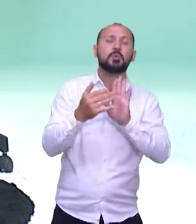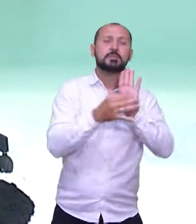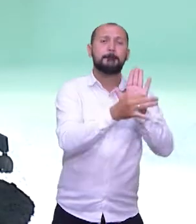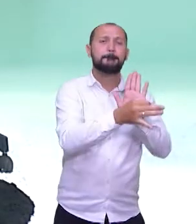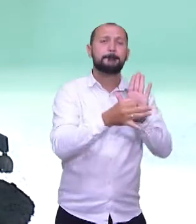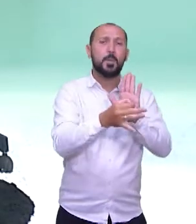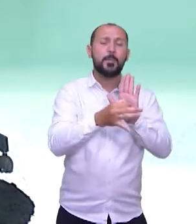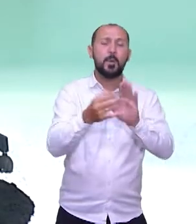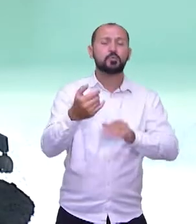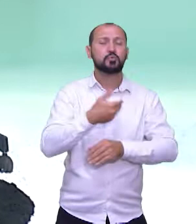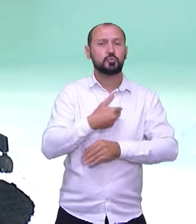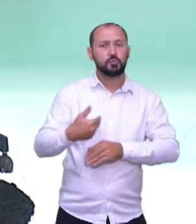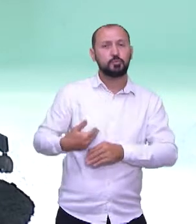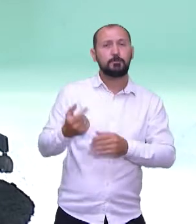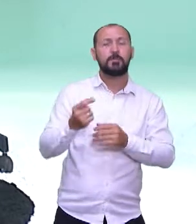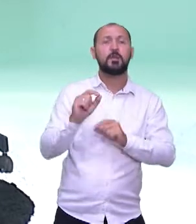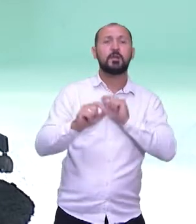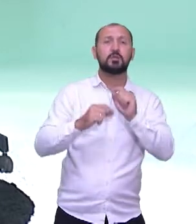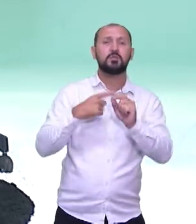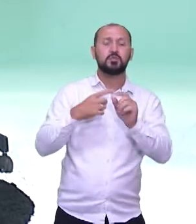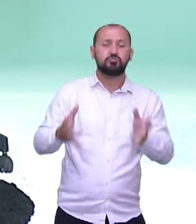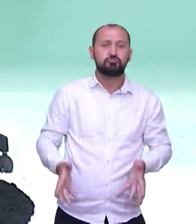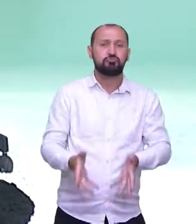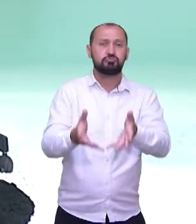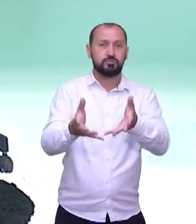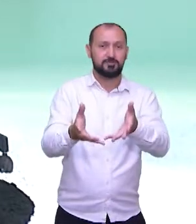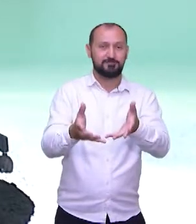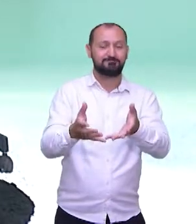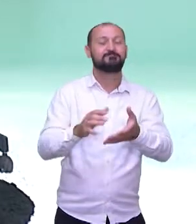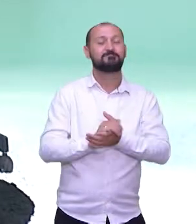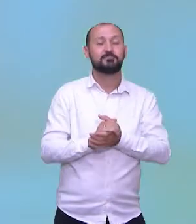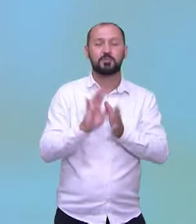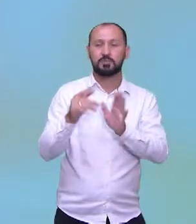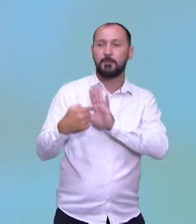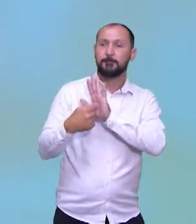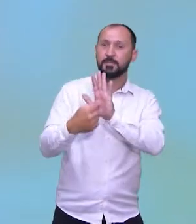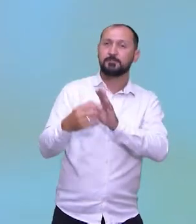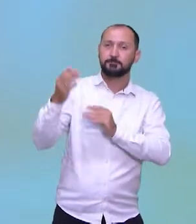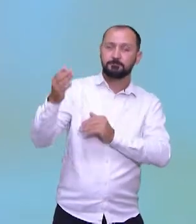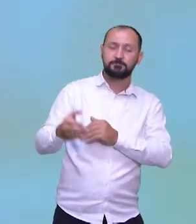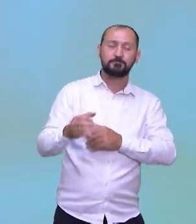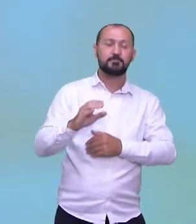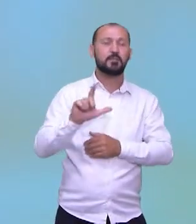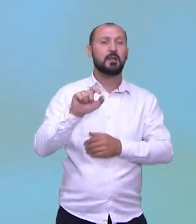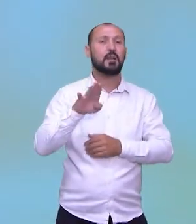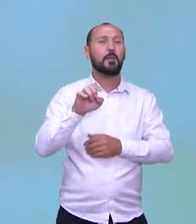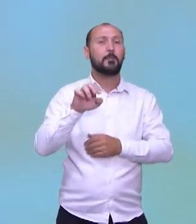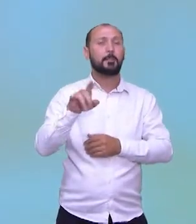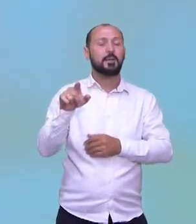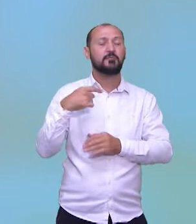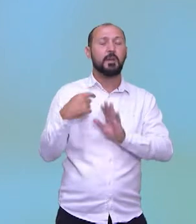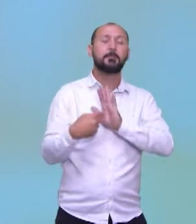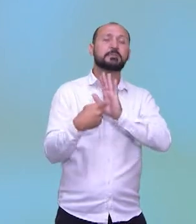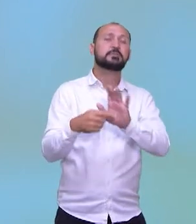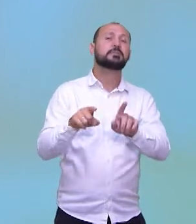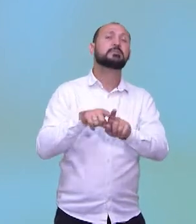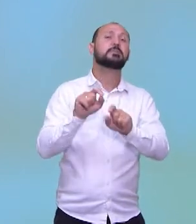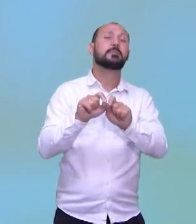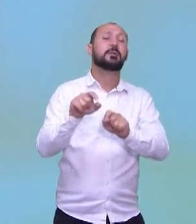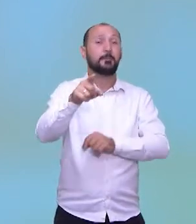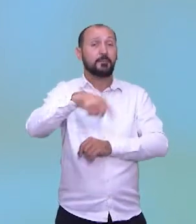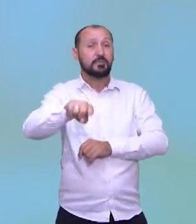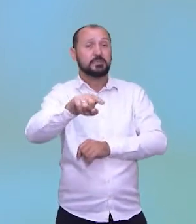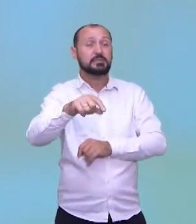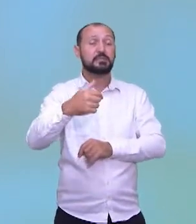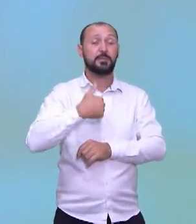todas as propostas dos governantes, do funcionamento da máquina pública. Então, já apresentei o entrevistado de hoje, é o Cláudio Aguiar, que vai apresentar também